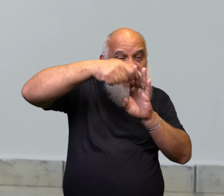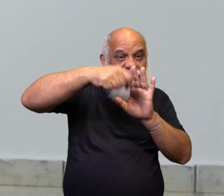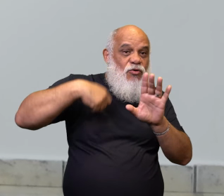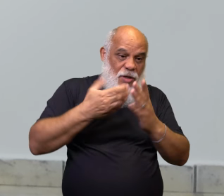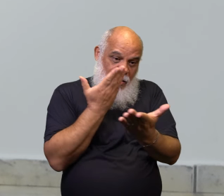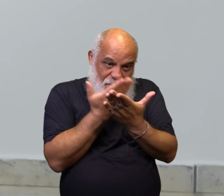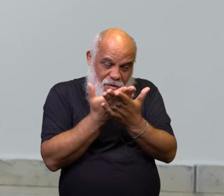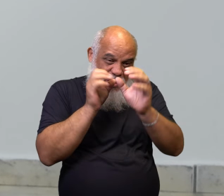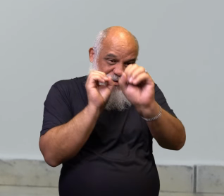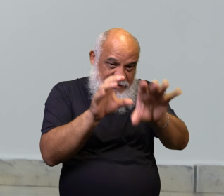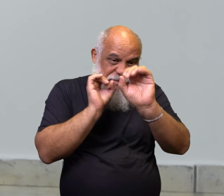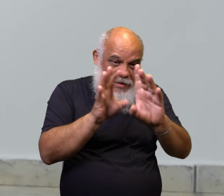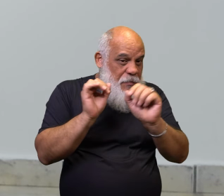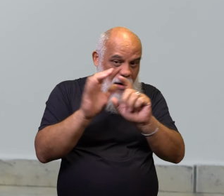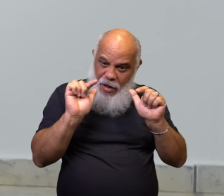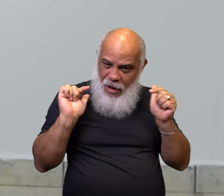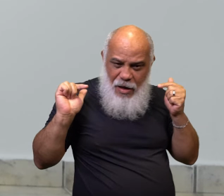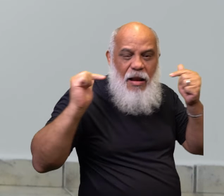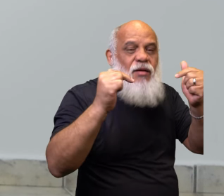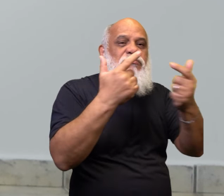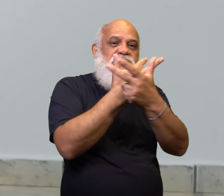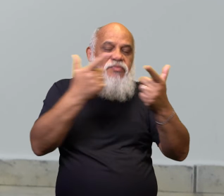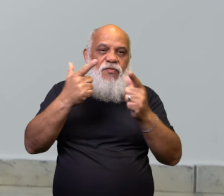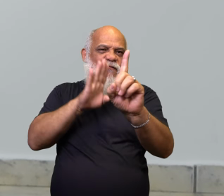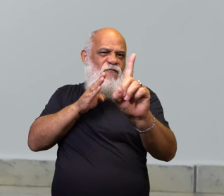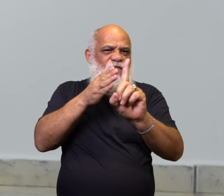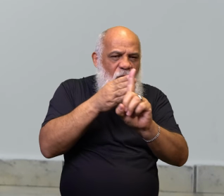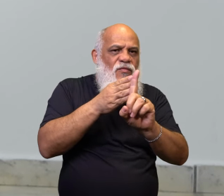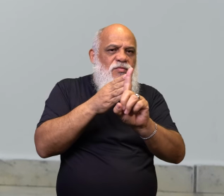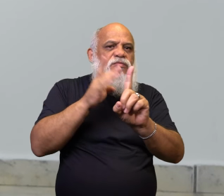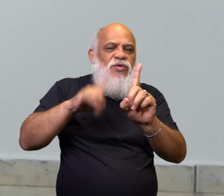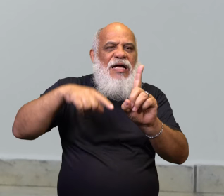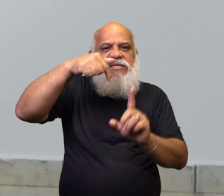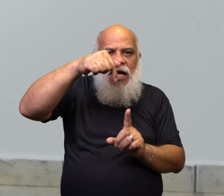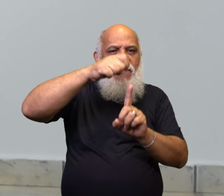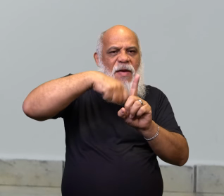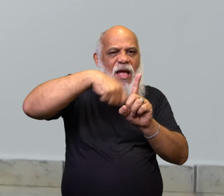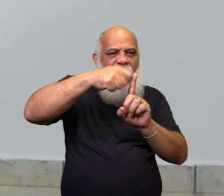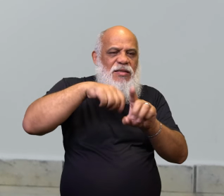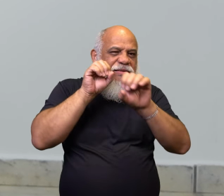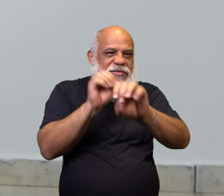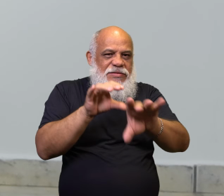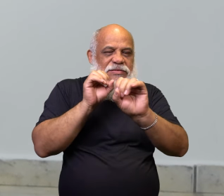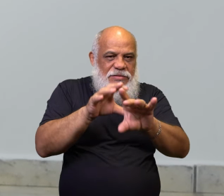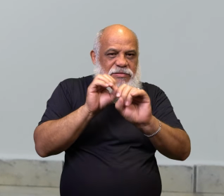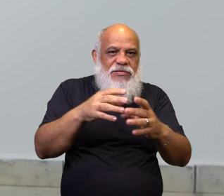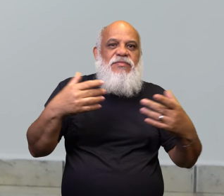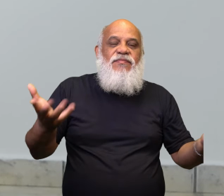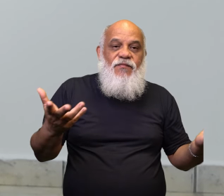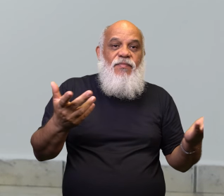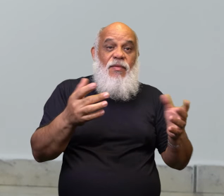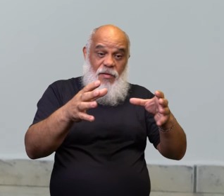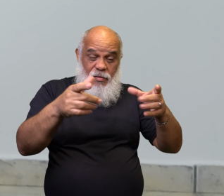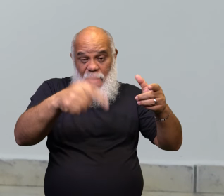bom. Com a minha dedicação, correndo atrás, eu já comecei com 7 meses dando bom. Olha só, essa